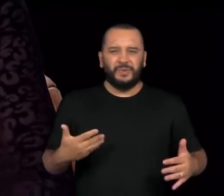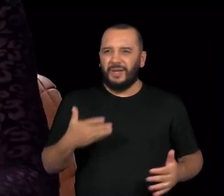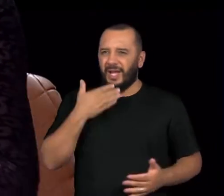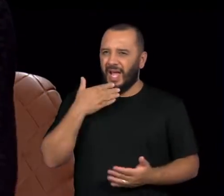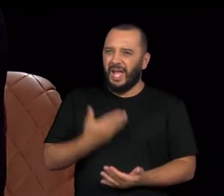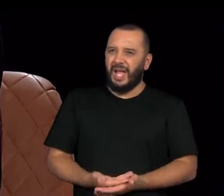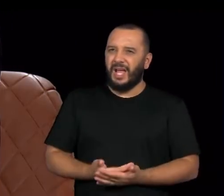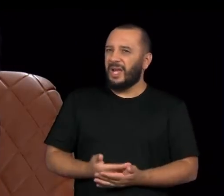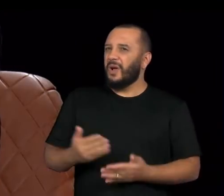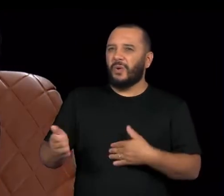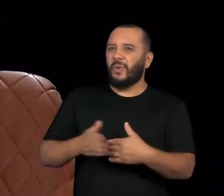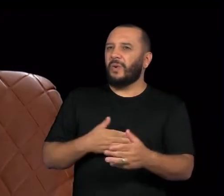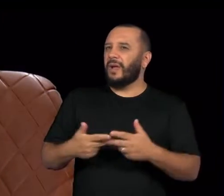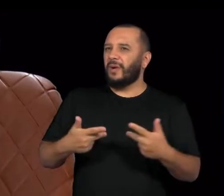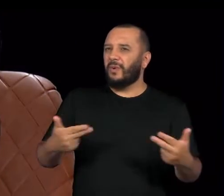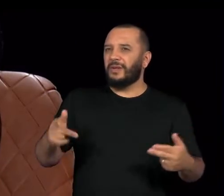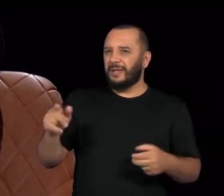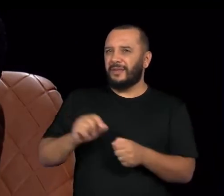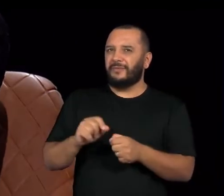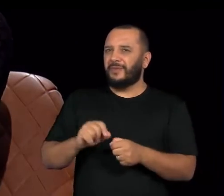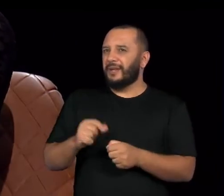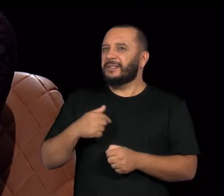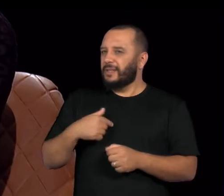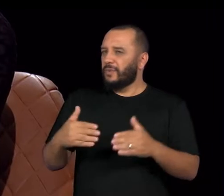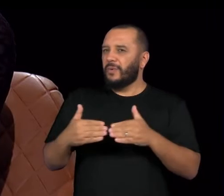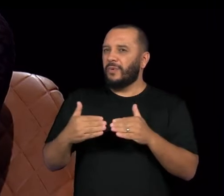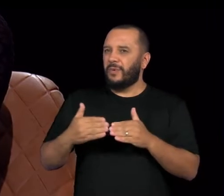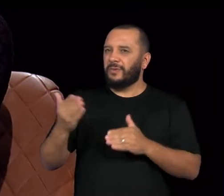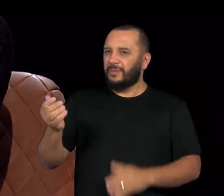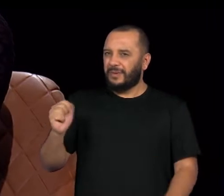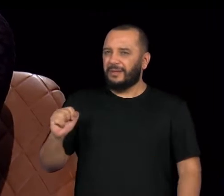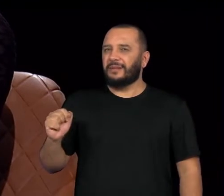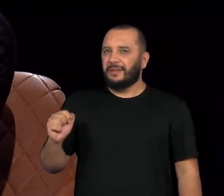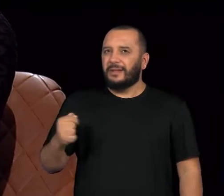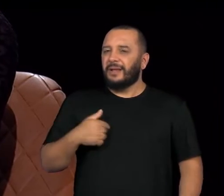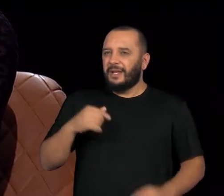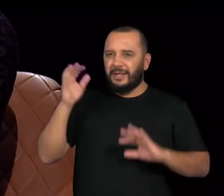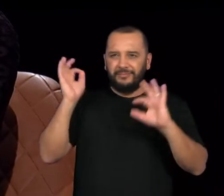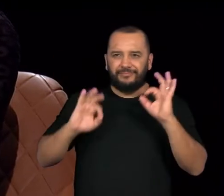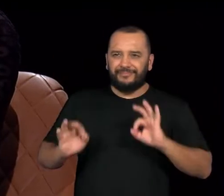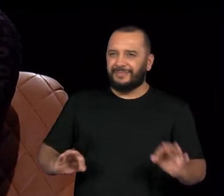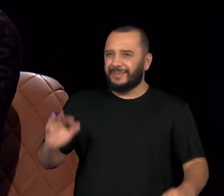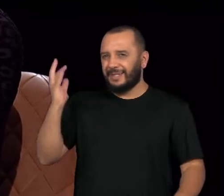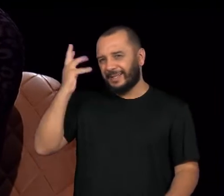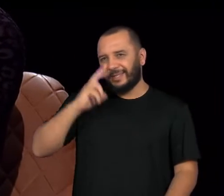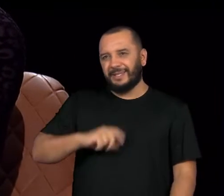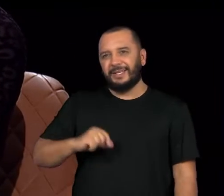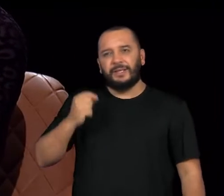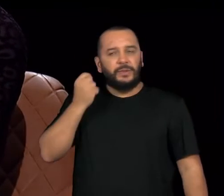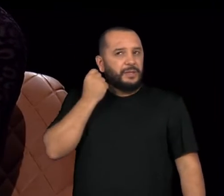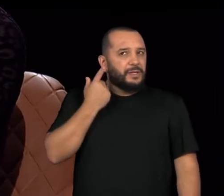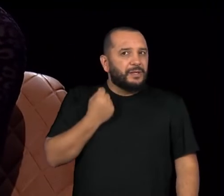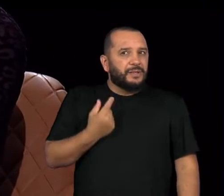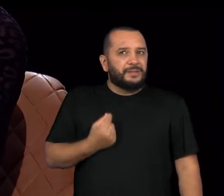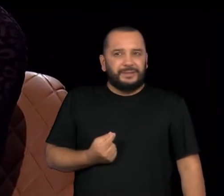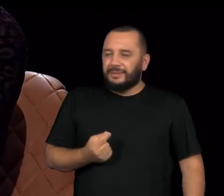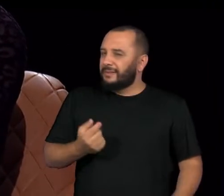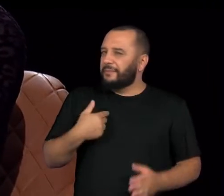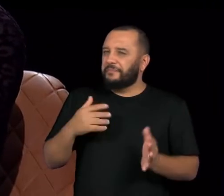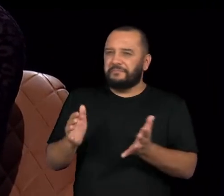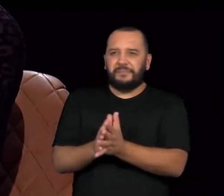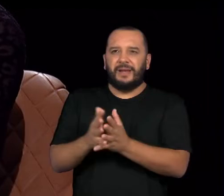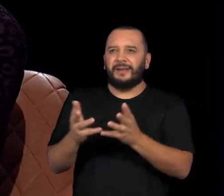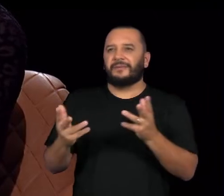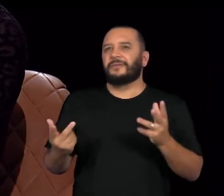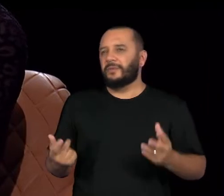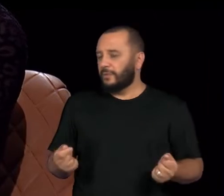assino embaixo de qualquer coisa que ela faça. E realmente ela fez um figurino lindo para a Tarsila, espetacular,